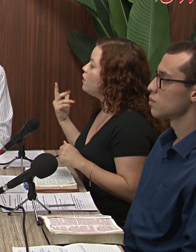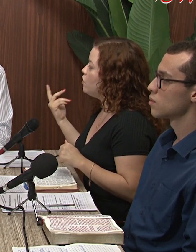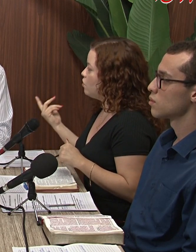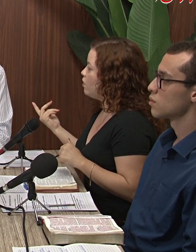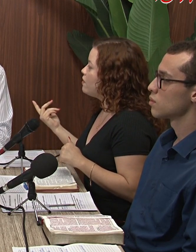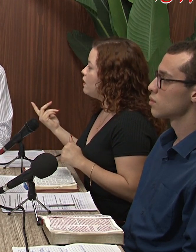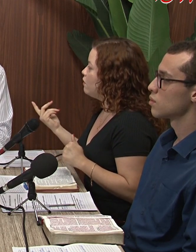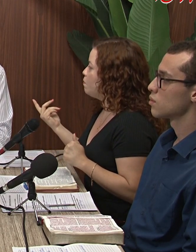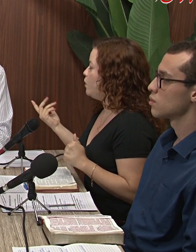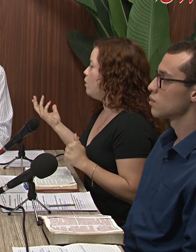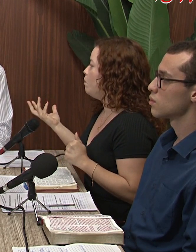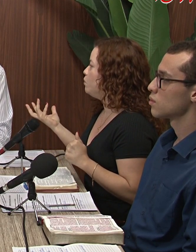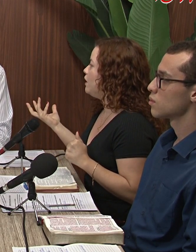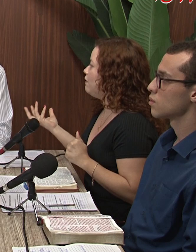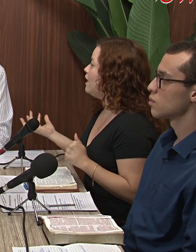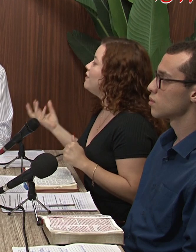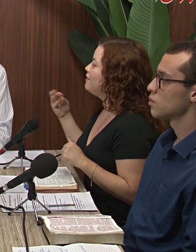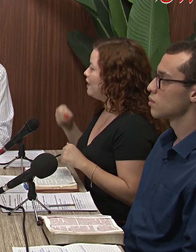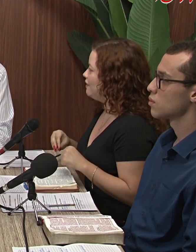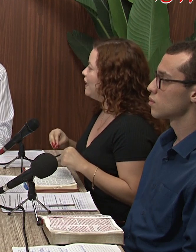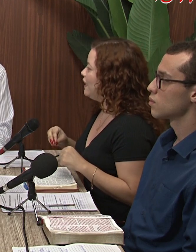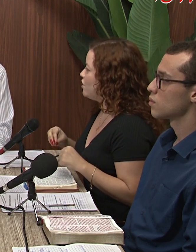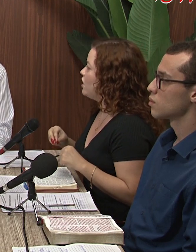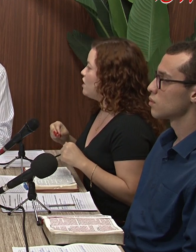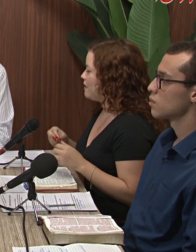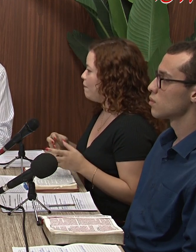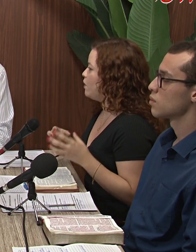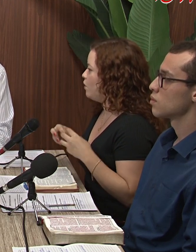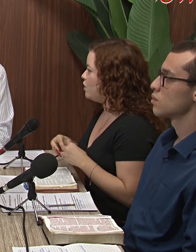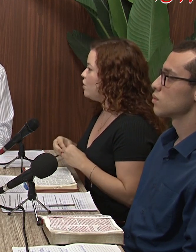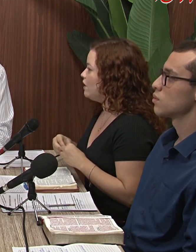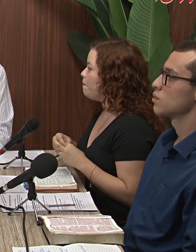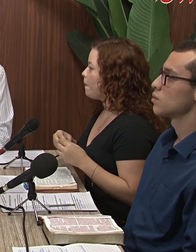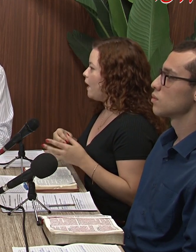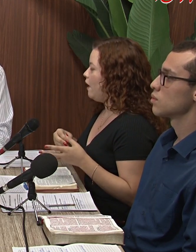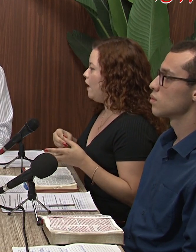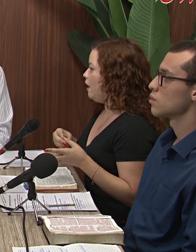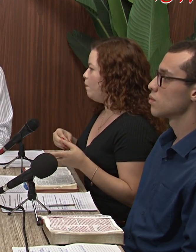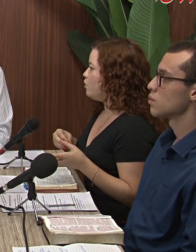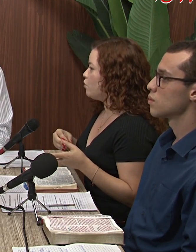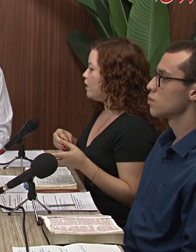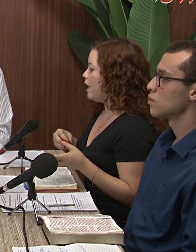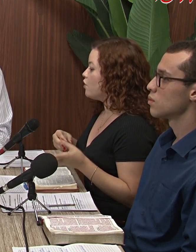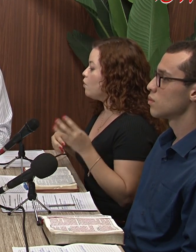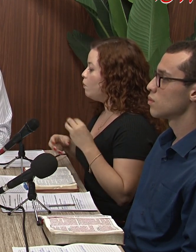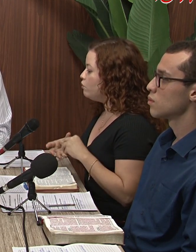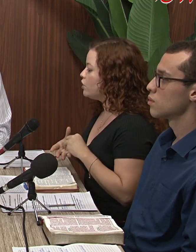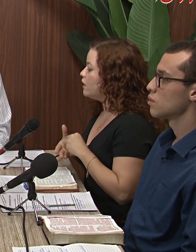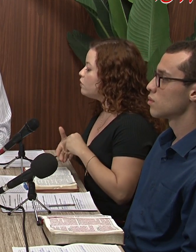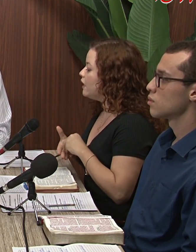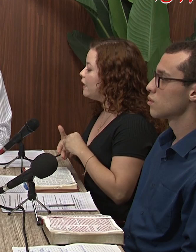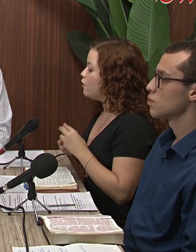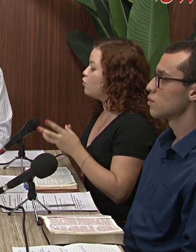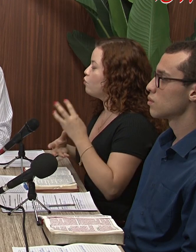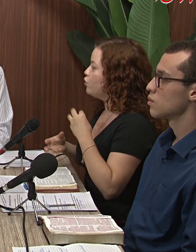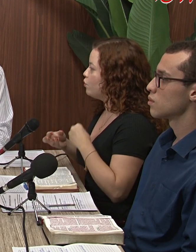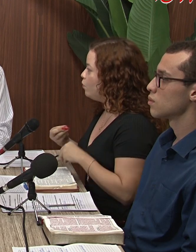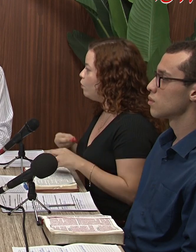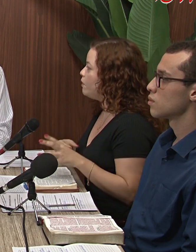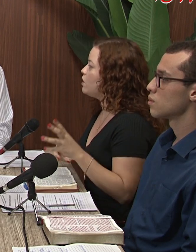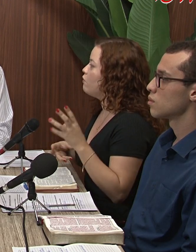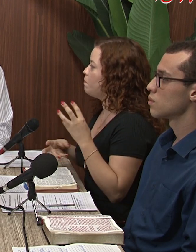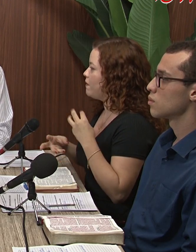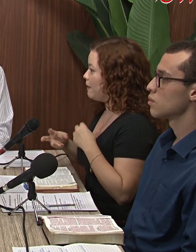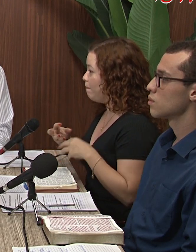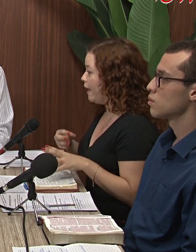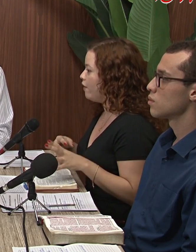doutrinas distorcidas, porque o mundo ele tenta entrar dentro da igreja, né? A gente sabe que hoje em dia há muitos lugares que o mundo está dentro da igreja, os